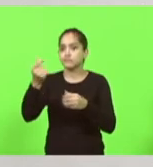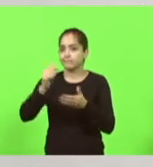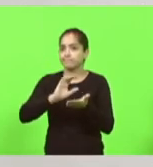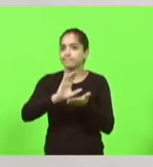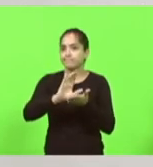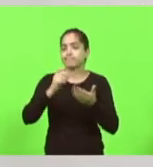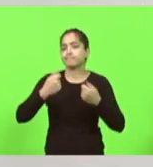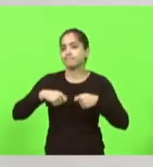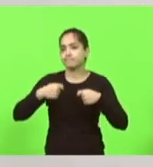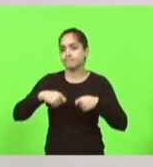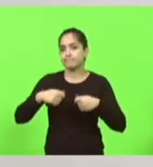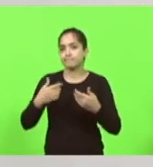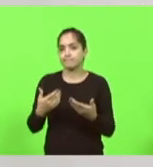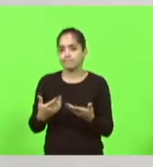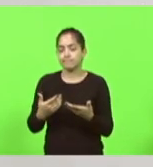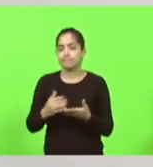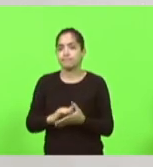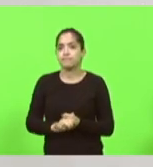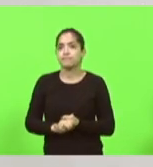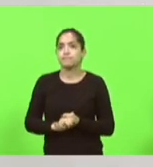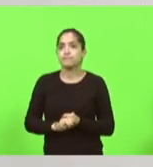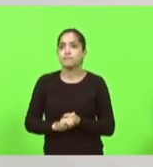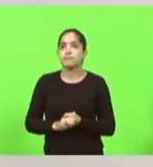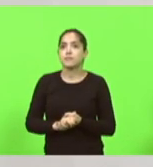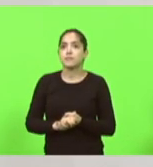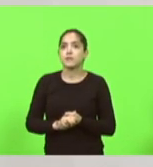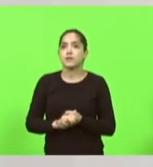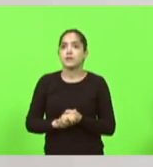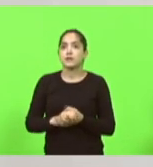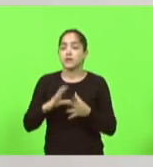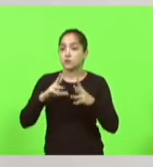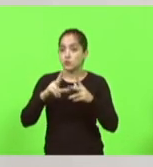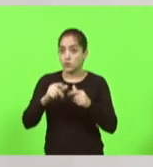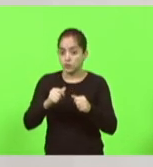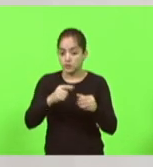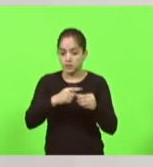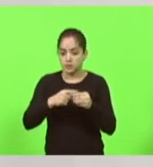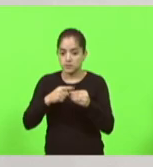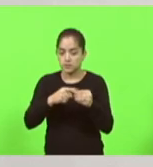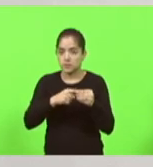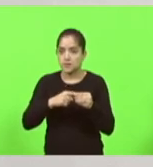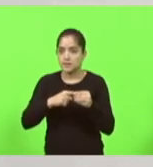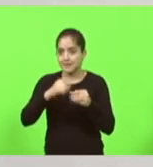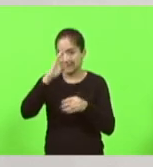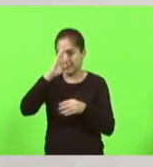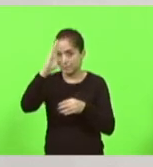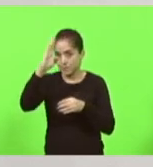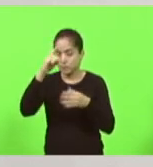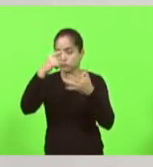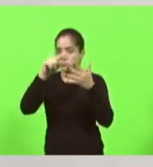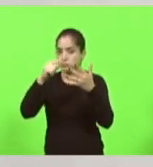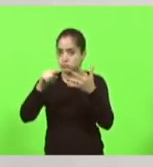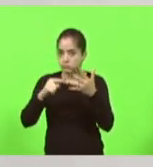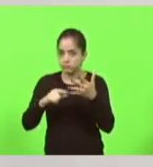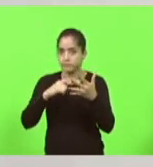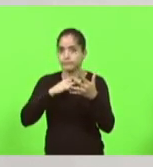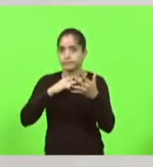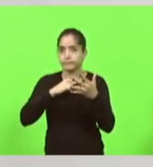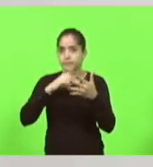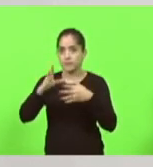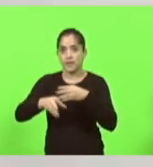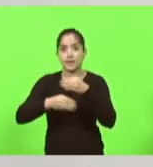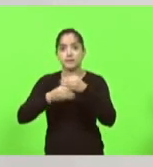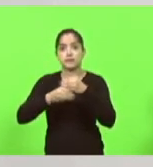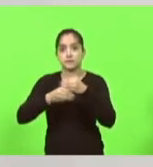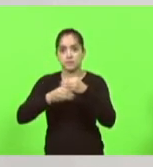ali peregrina todos os dias, cidade após cidade, e nós pontuamos as prioridades, estabelecemos prioridades. Então, essa emenda é